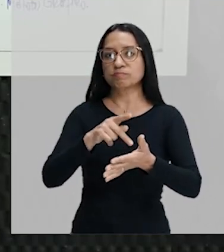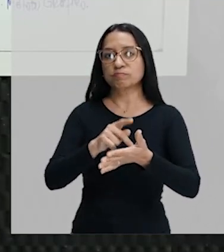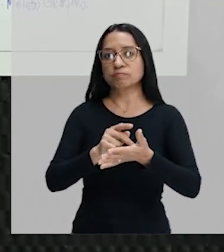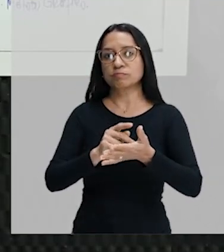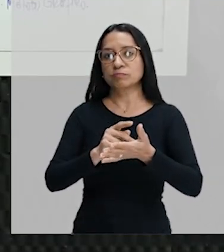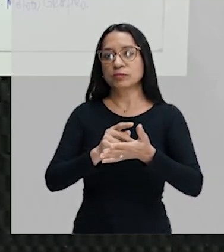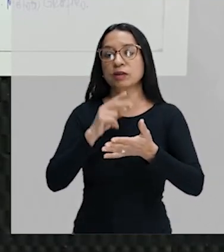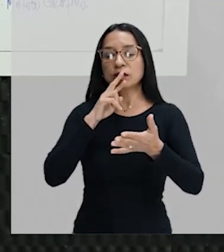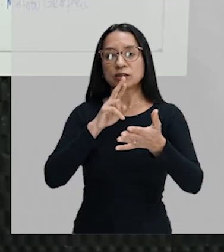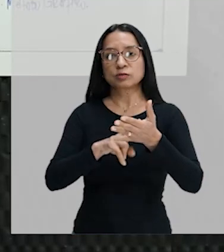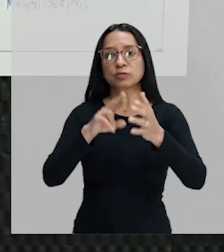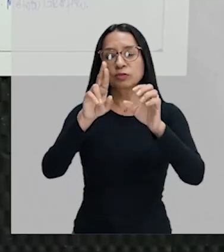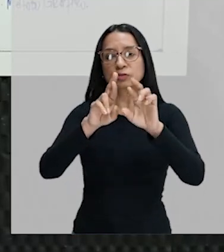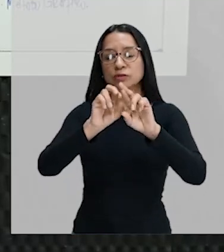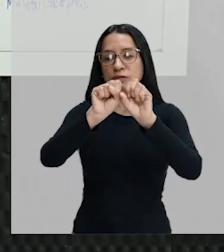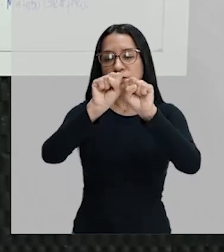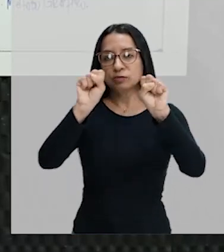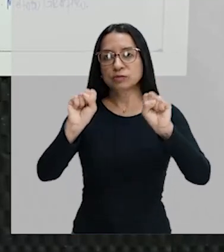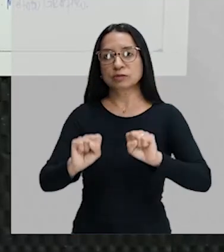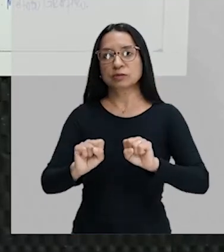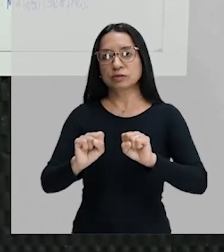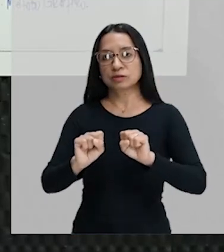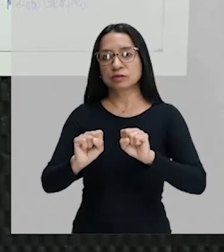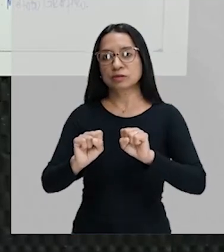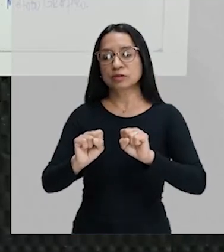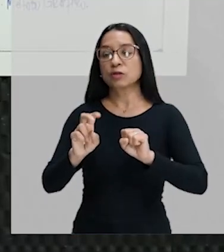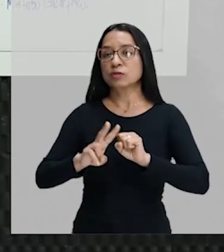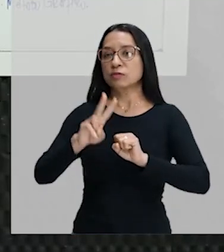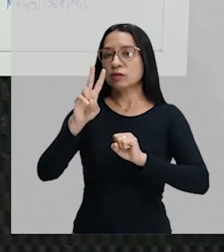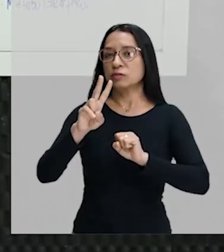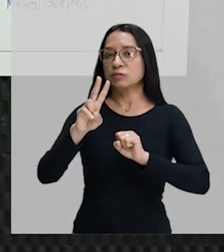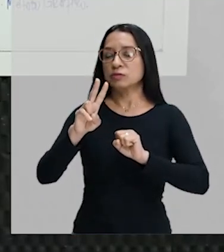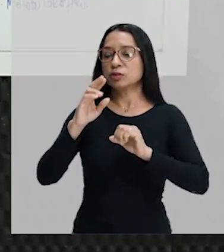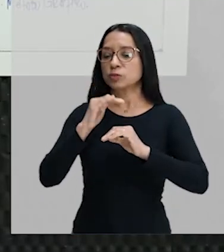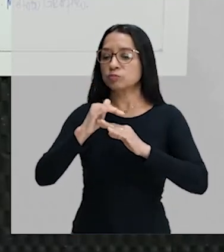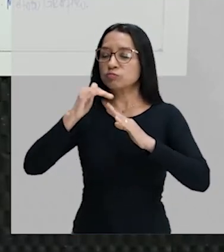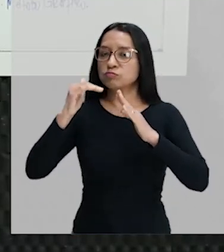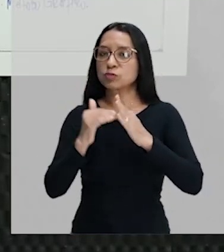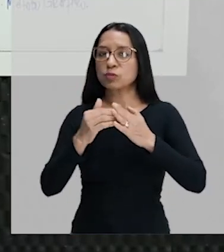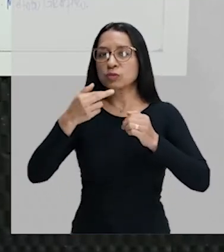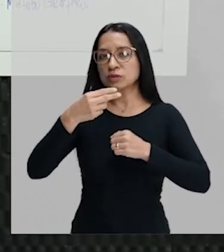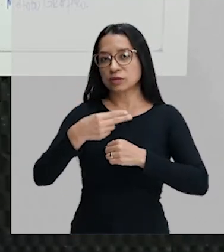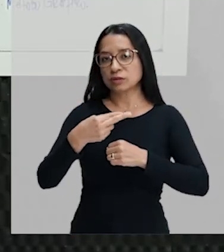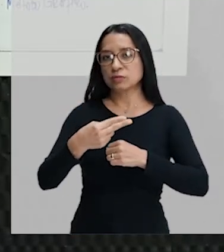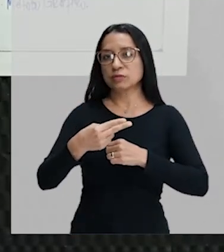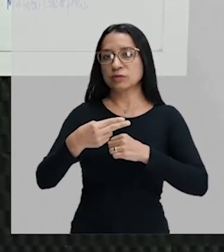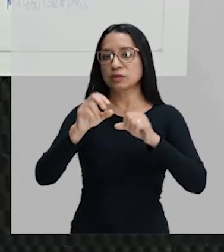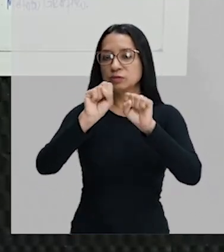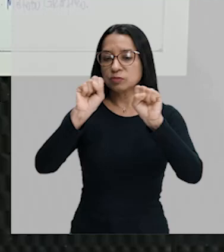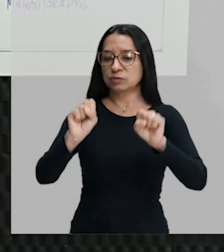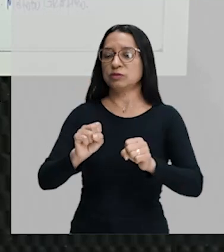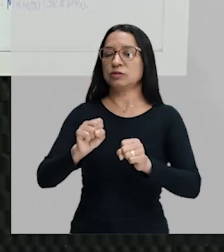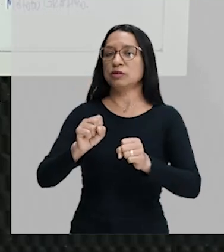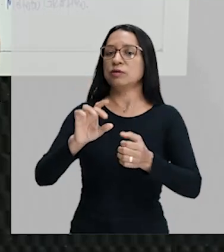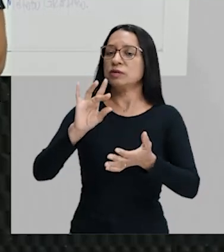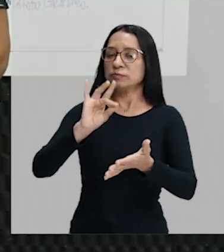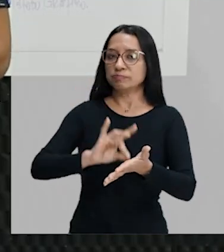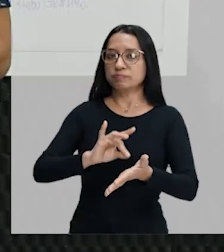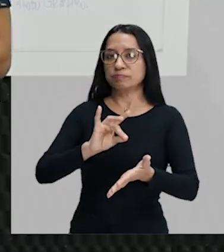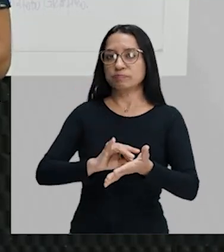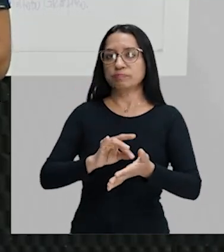os valores que tornam todas as igualdades do sistema verdadeiro. Ou seja, tem que satisfazer todas